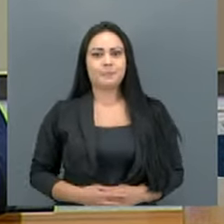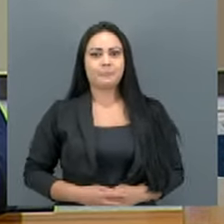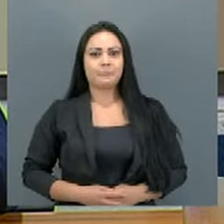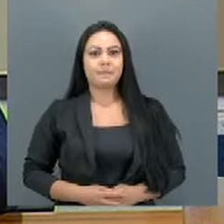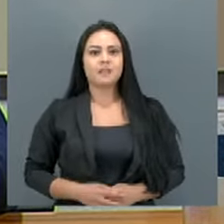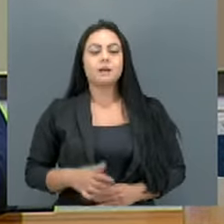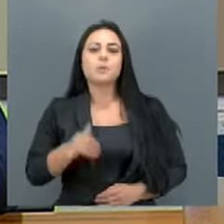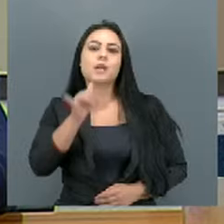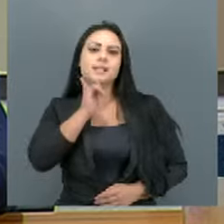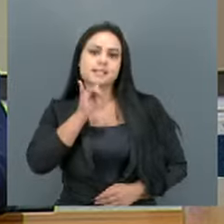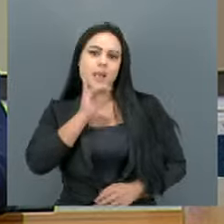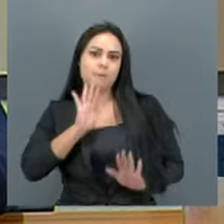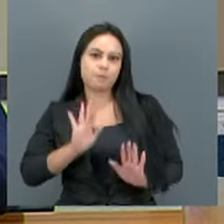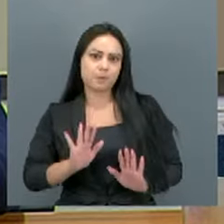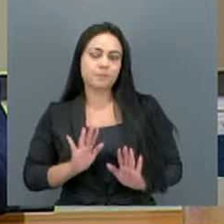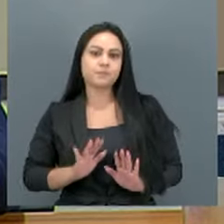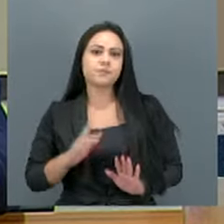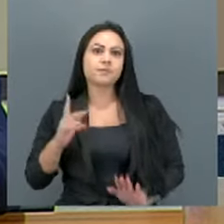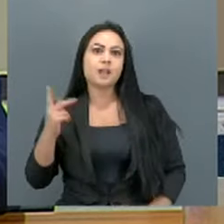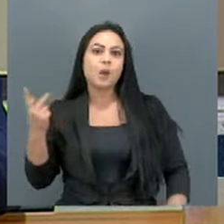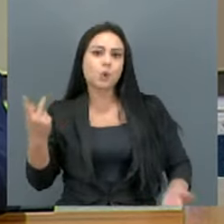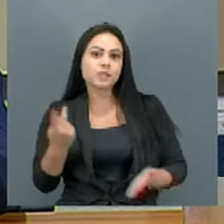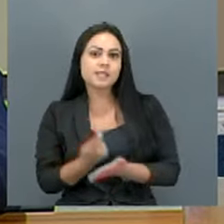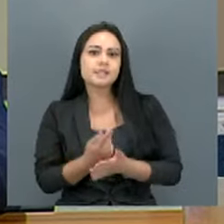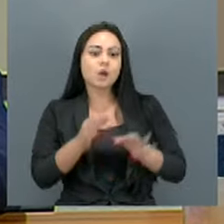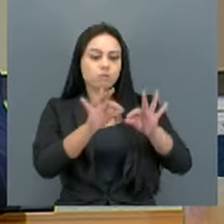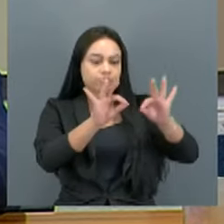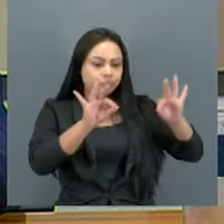dando exemplo, acontecer a demarcação,